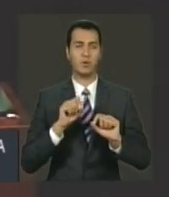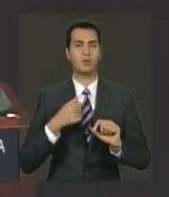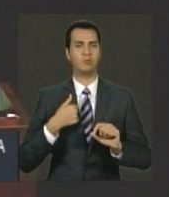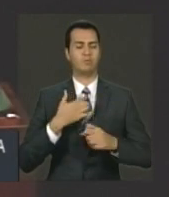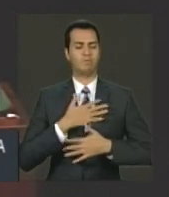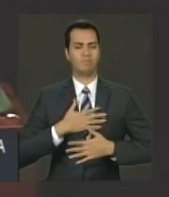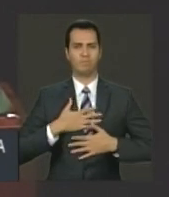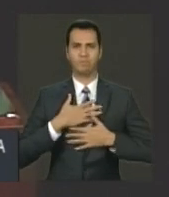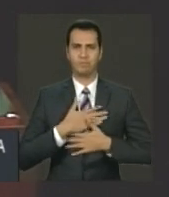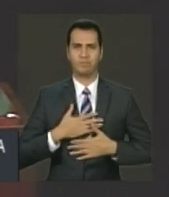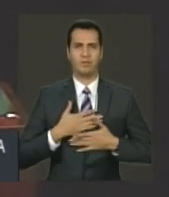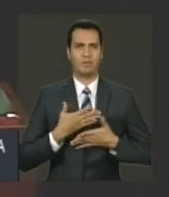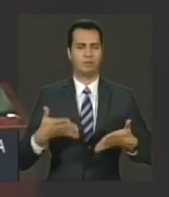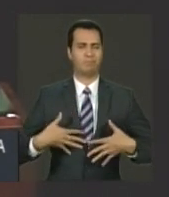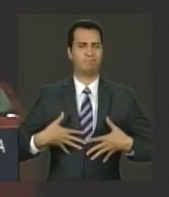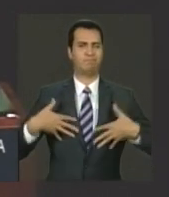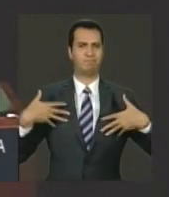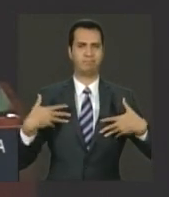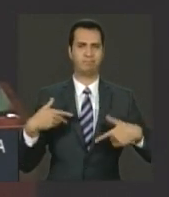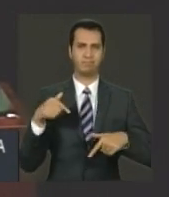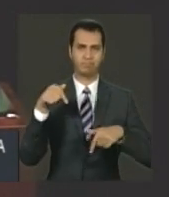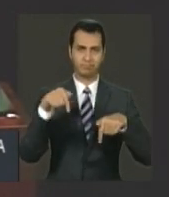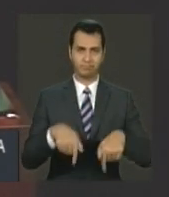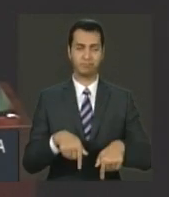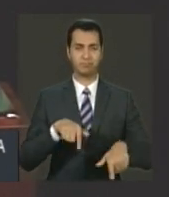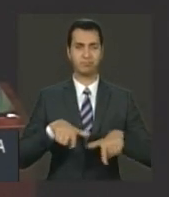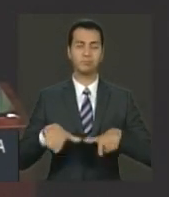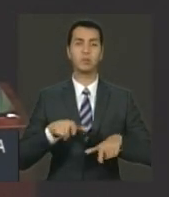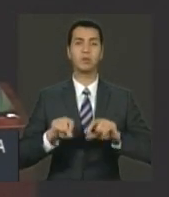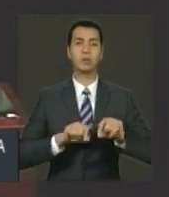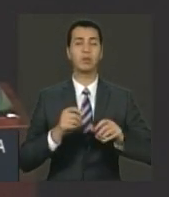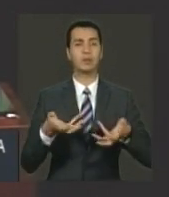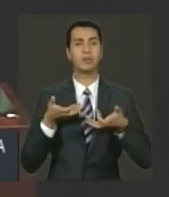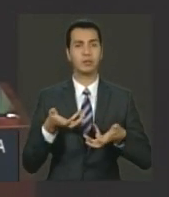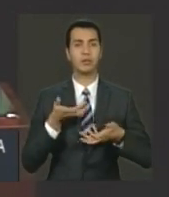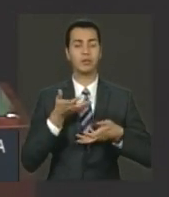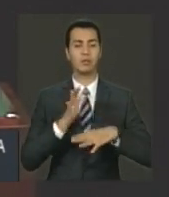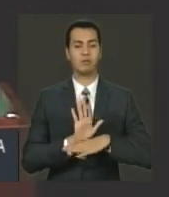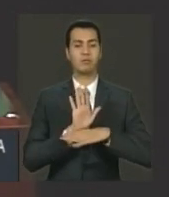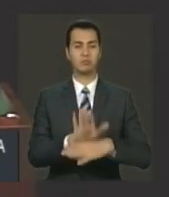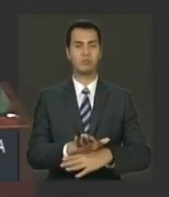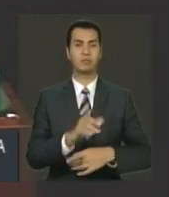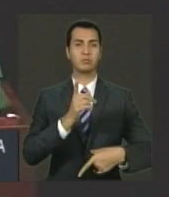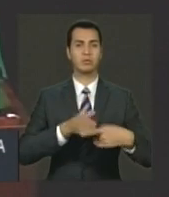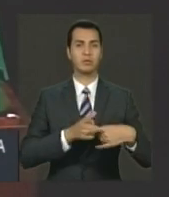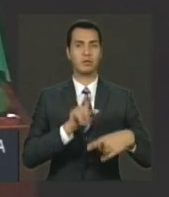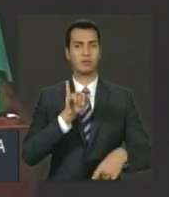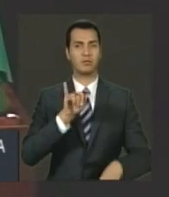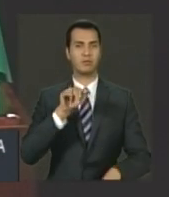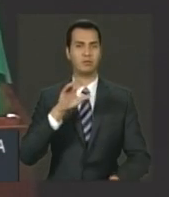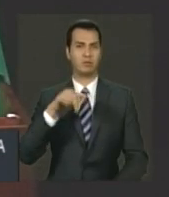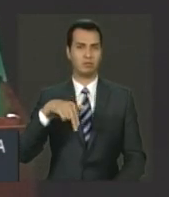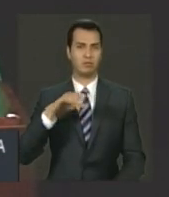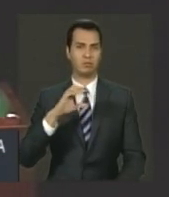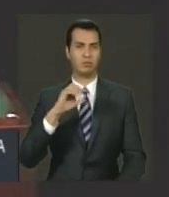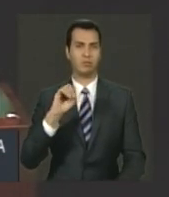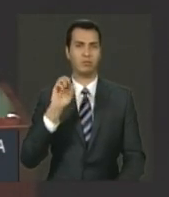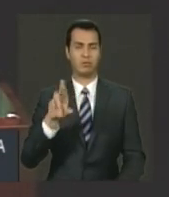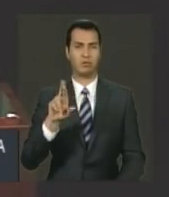significa ter a oportunidade de poder retribuir ao Instituto do Coração, e